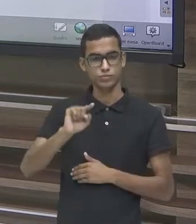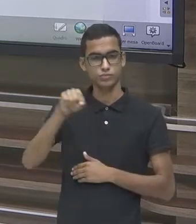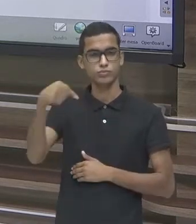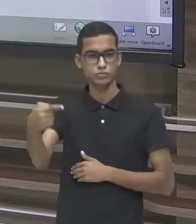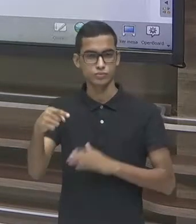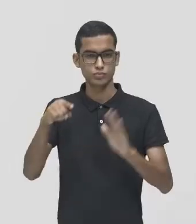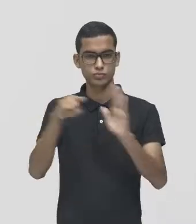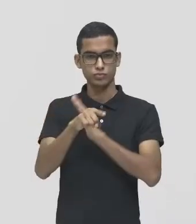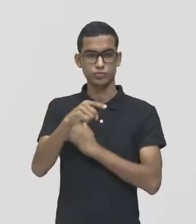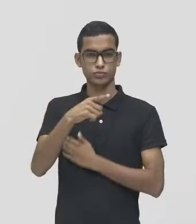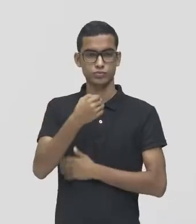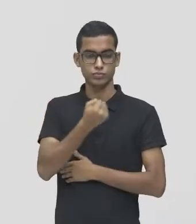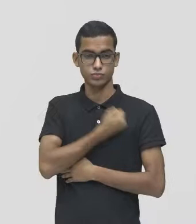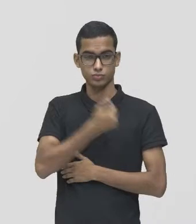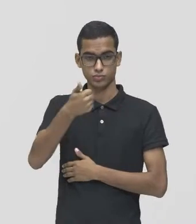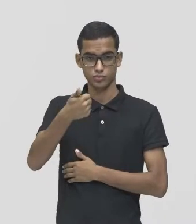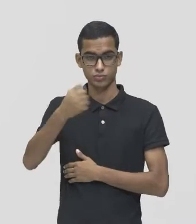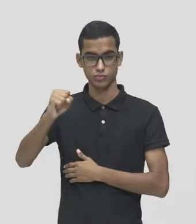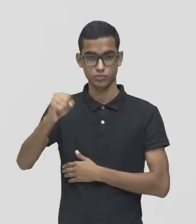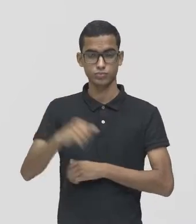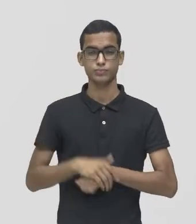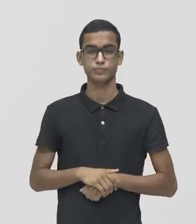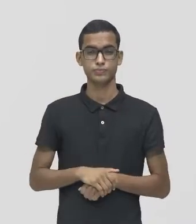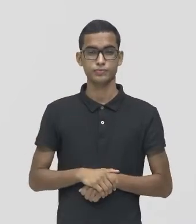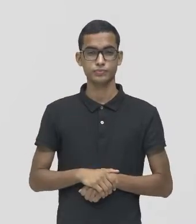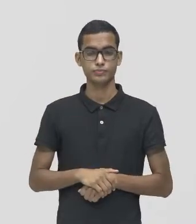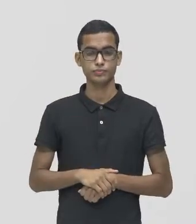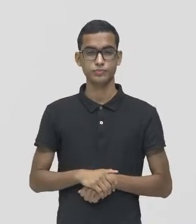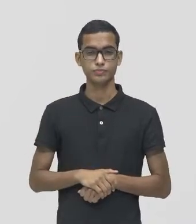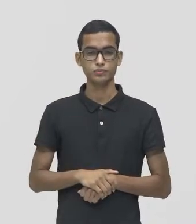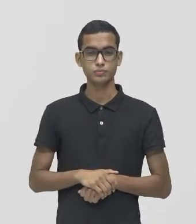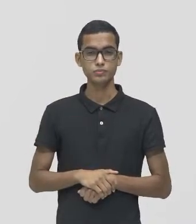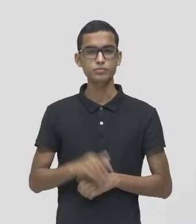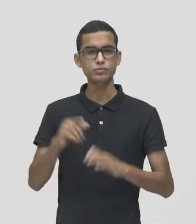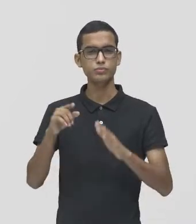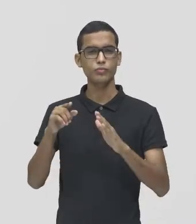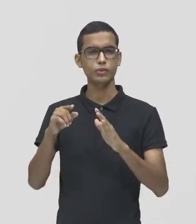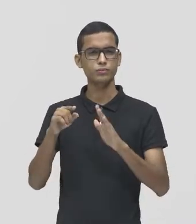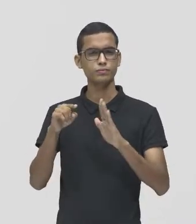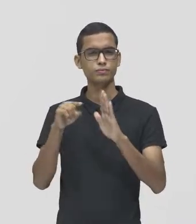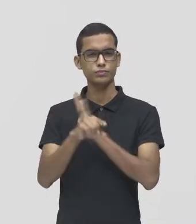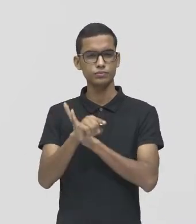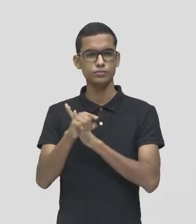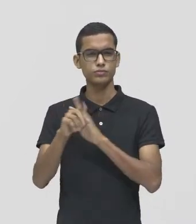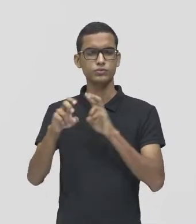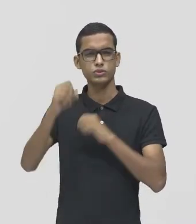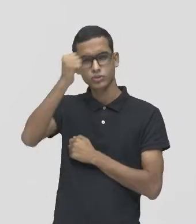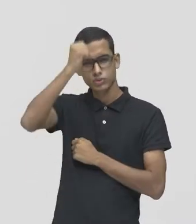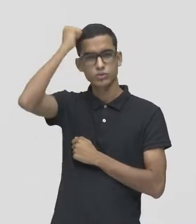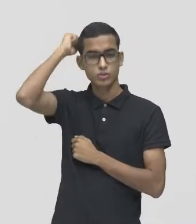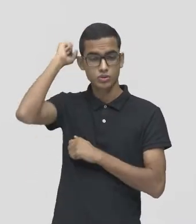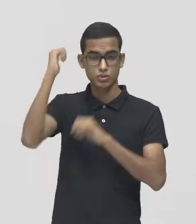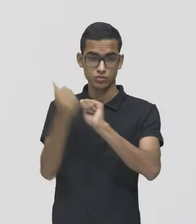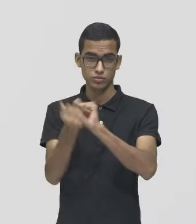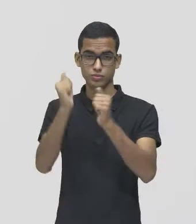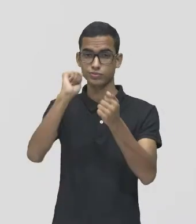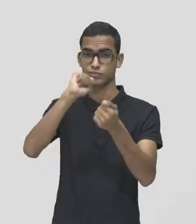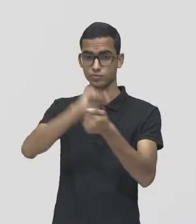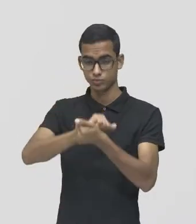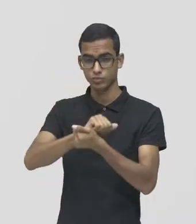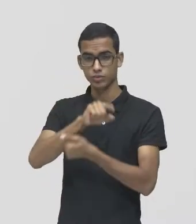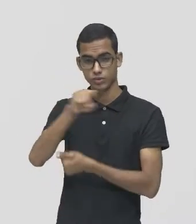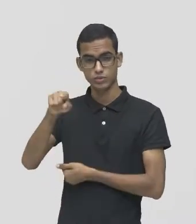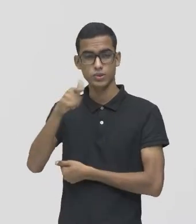questão 18. A questão 18 é uma questão de um vestibular e foi adaptada para que